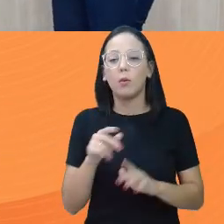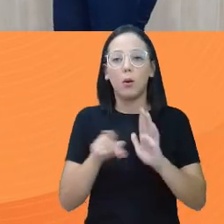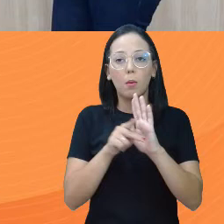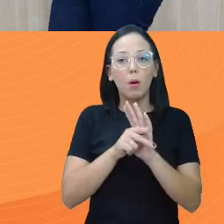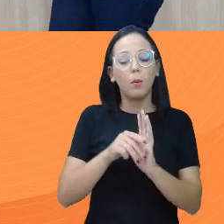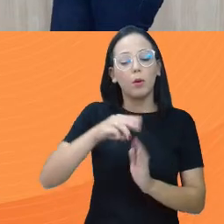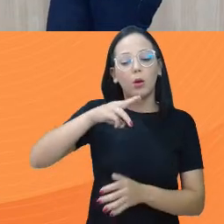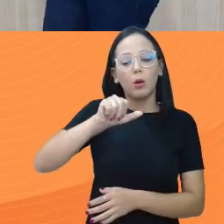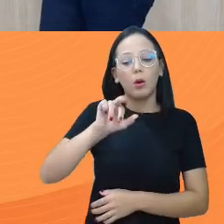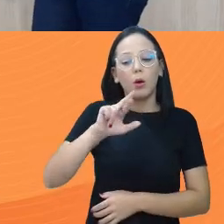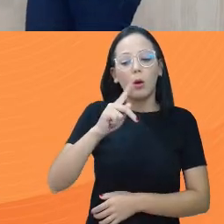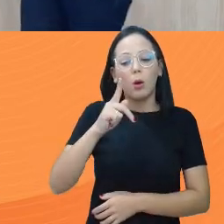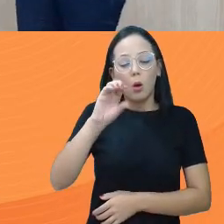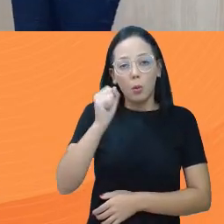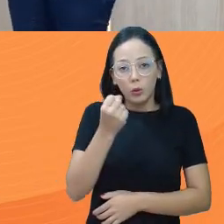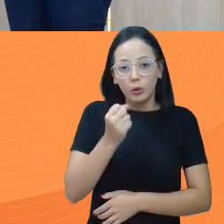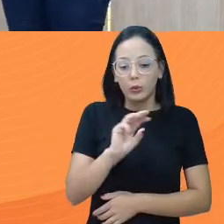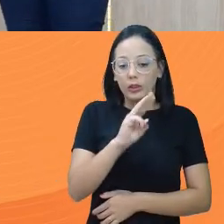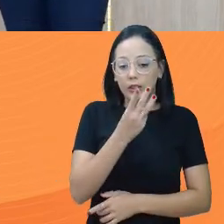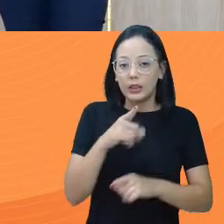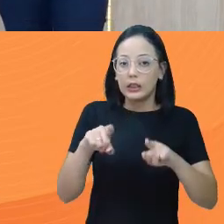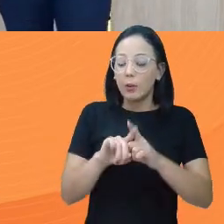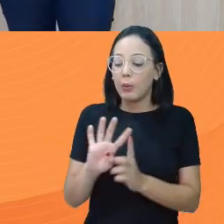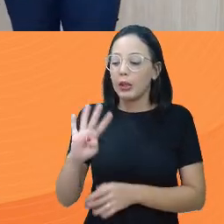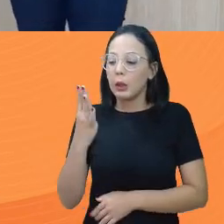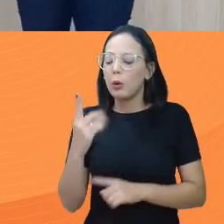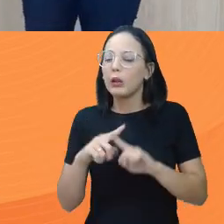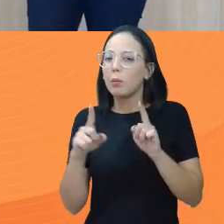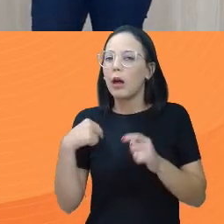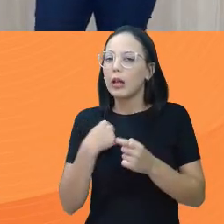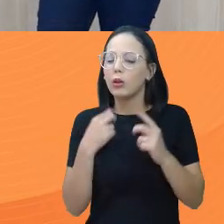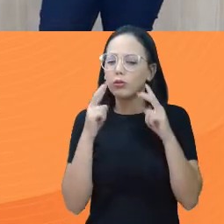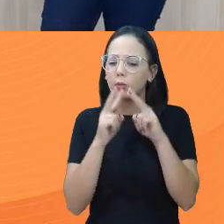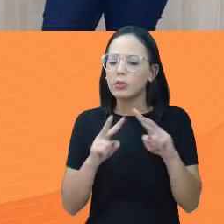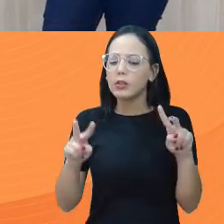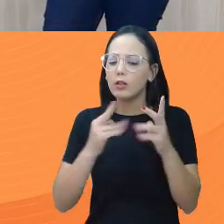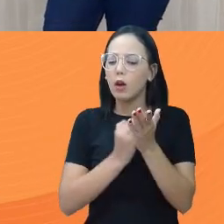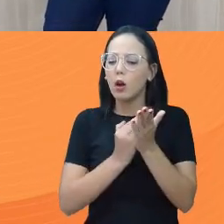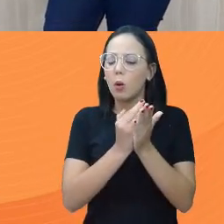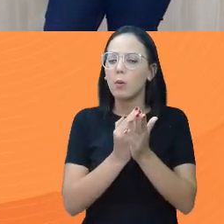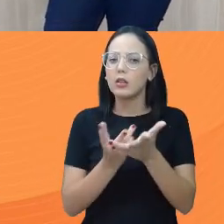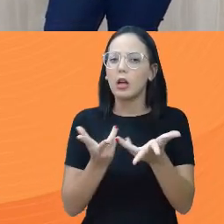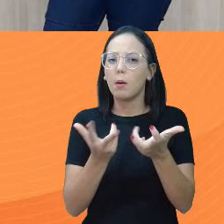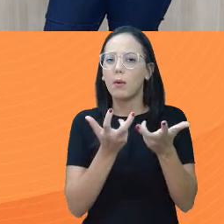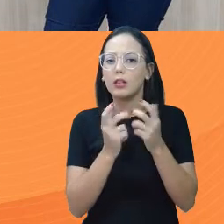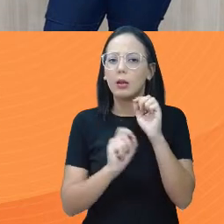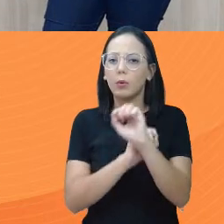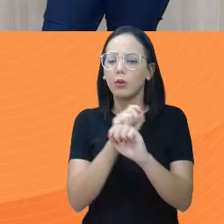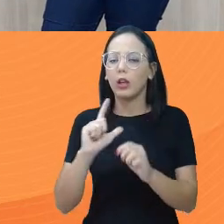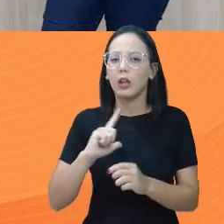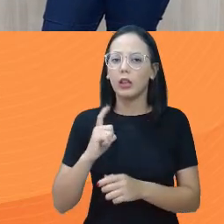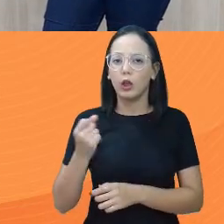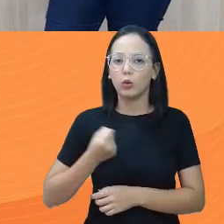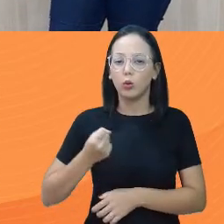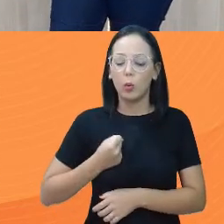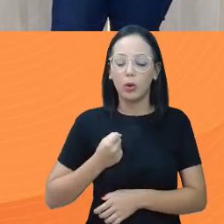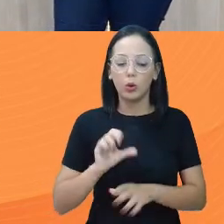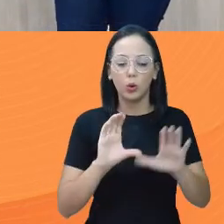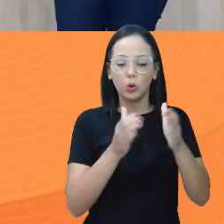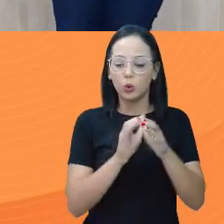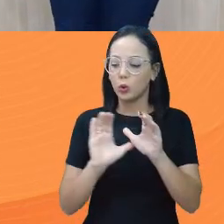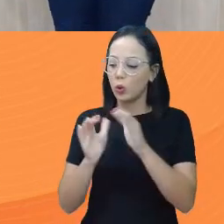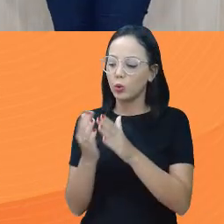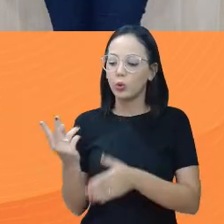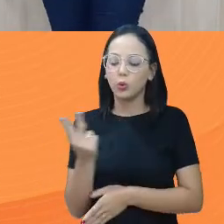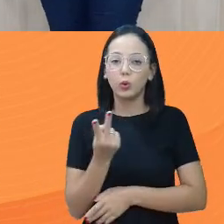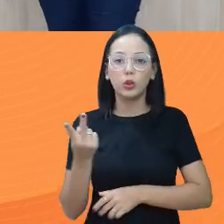de 3 e de 4. Só que quando a gente começa a observar os elementos, a gente percebe que tem números que estão nos dois conjuntos ao